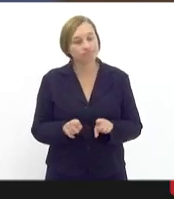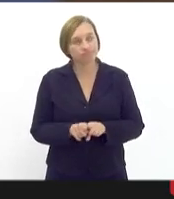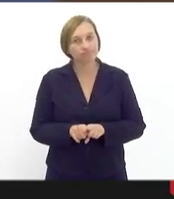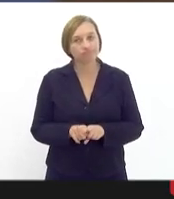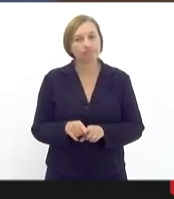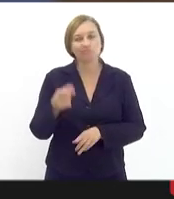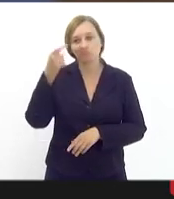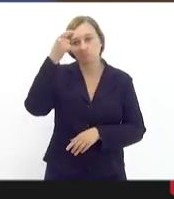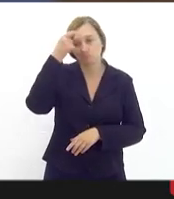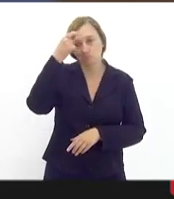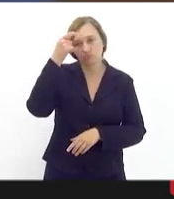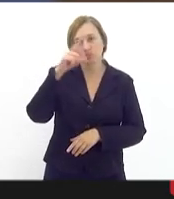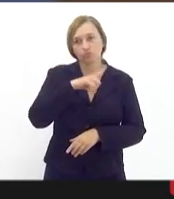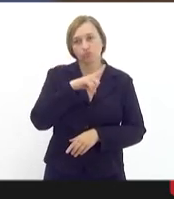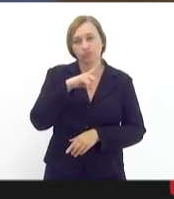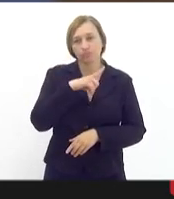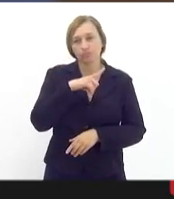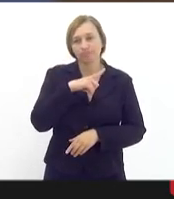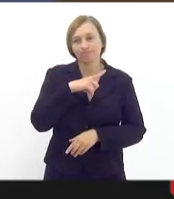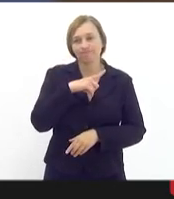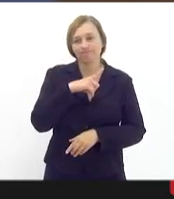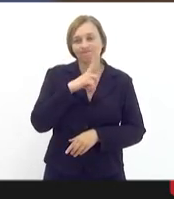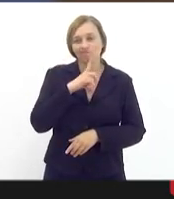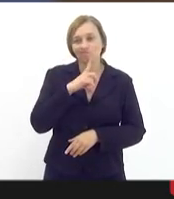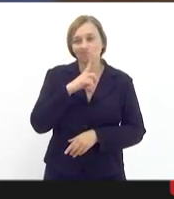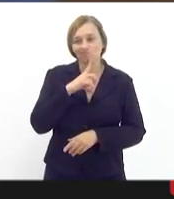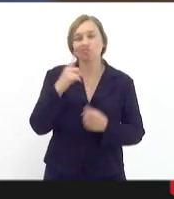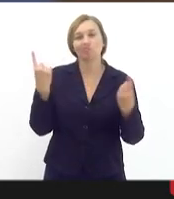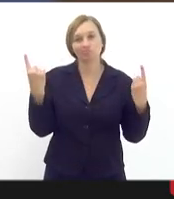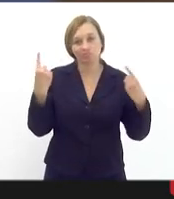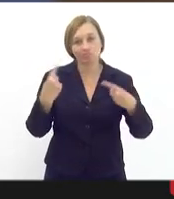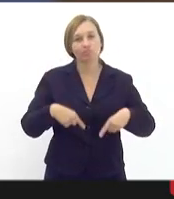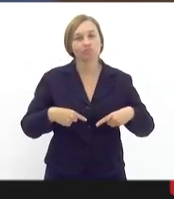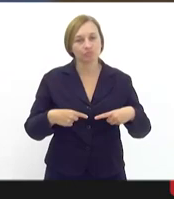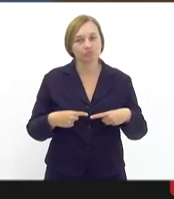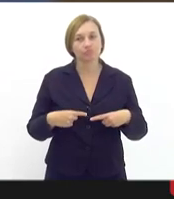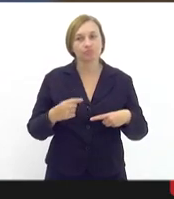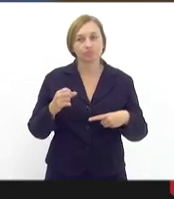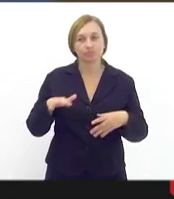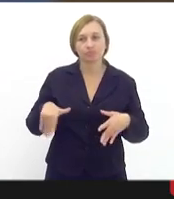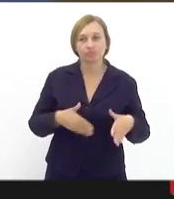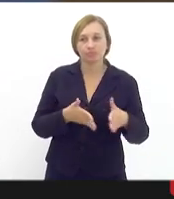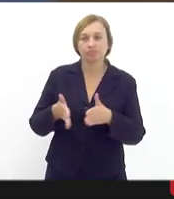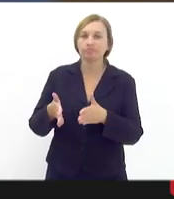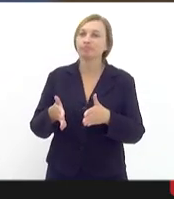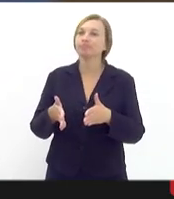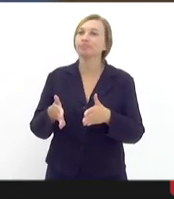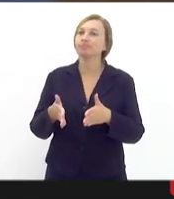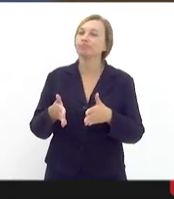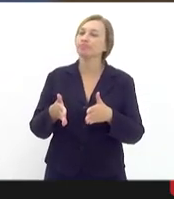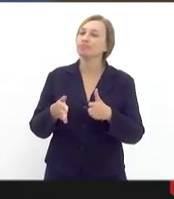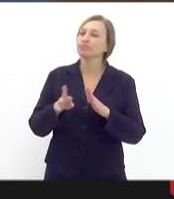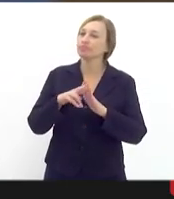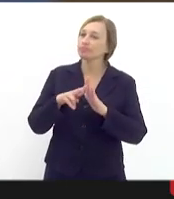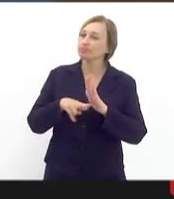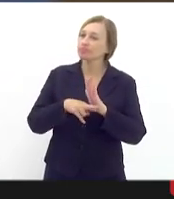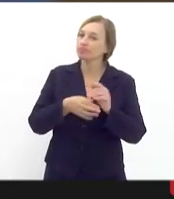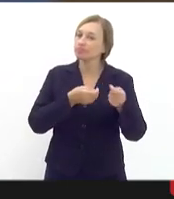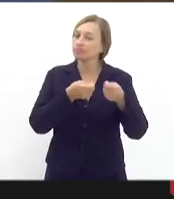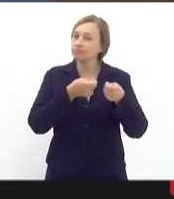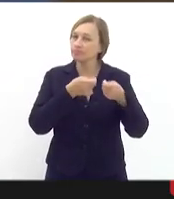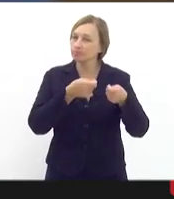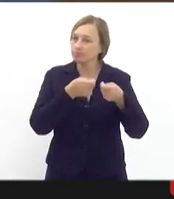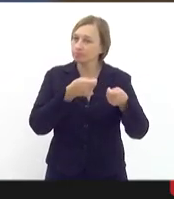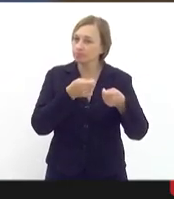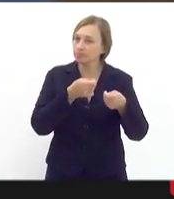muita consciência de que é desafiador o caminho de estabelecer um parâmetro de regulação